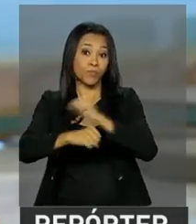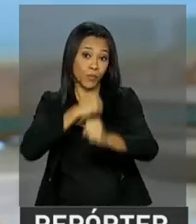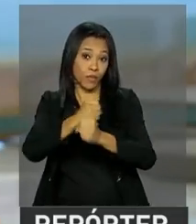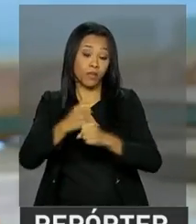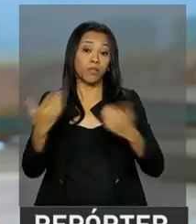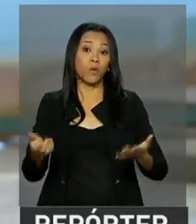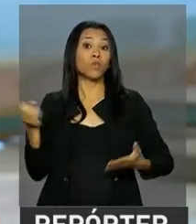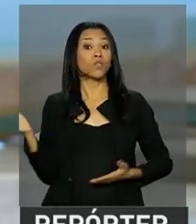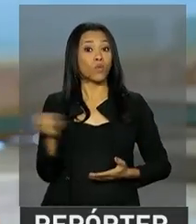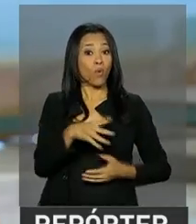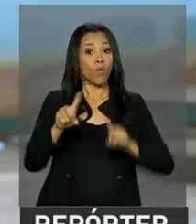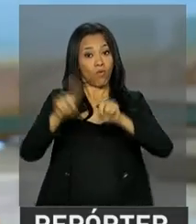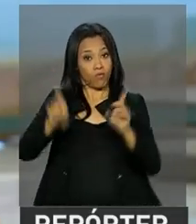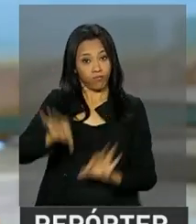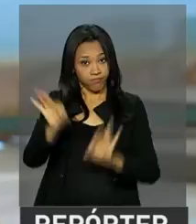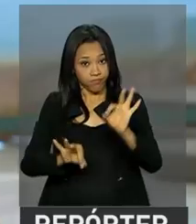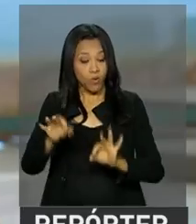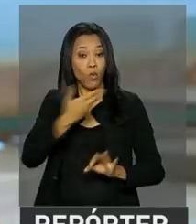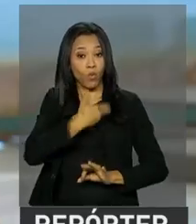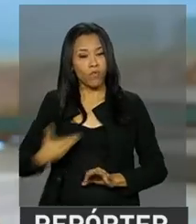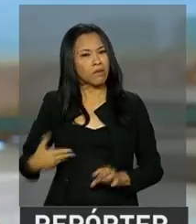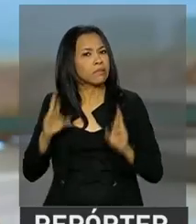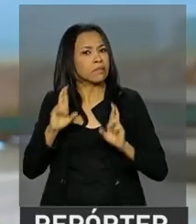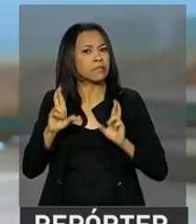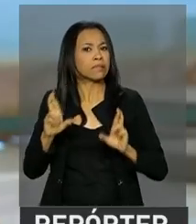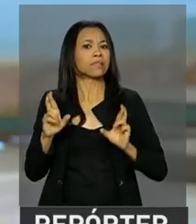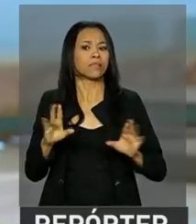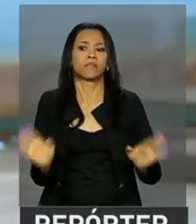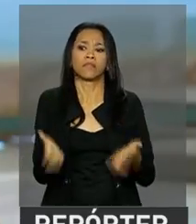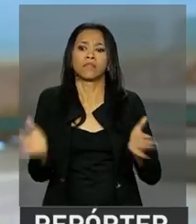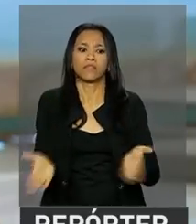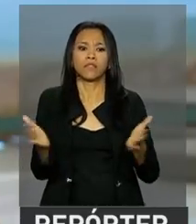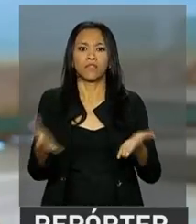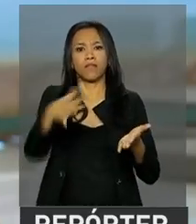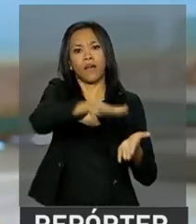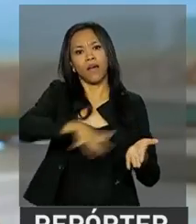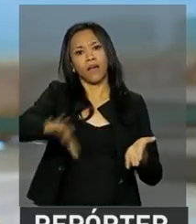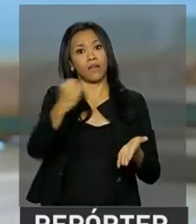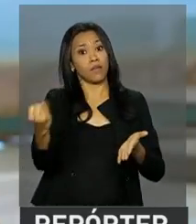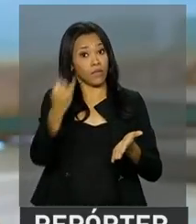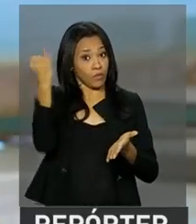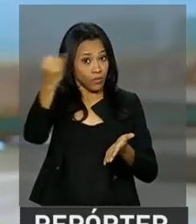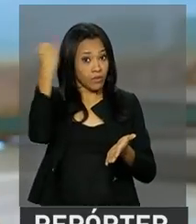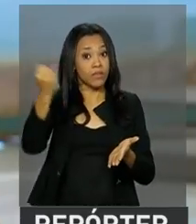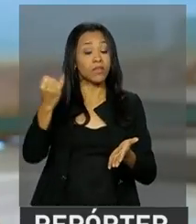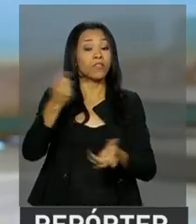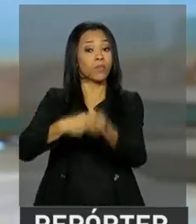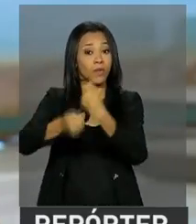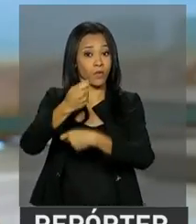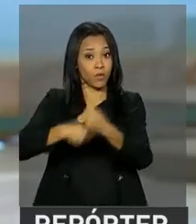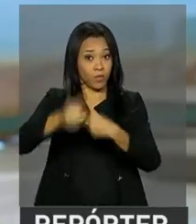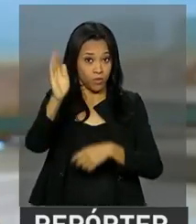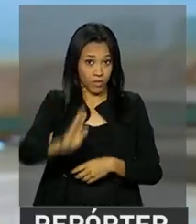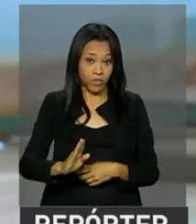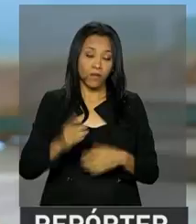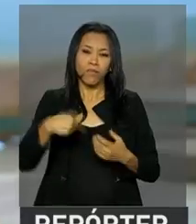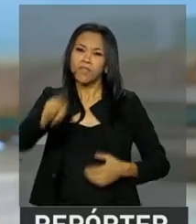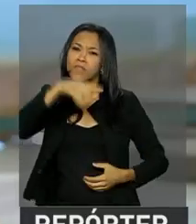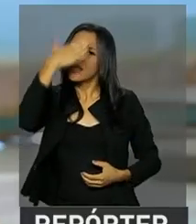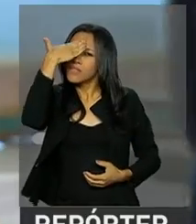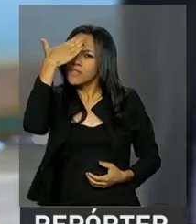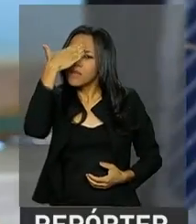Com o novo plano, o governo espera incentivar um setor importante para a economia brasileira. Para se ter uma ideia, o